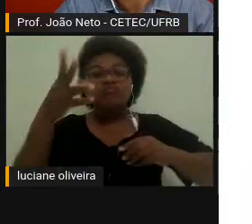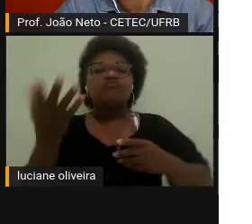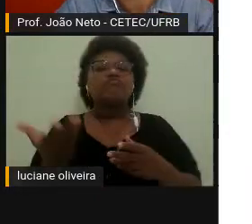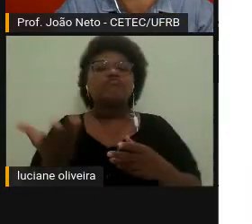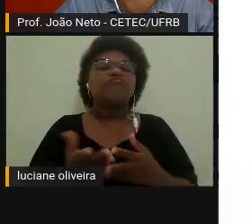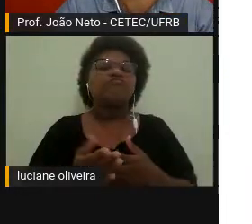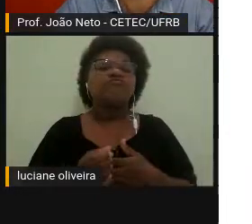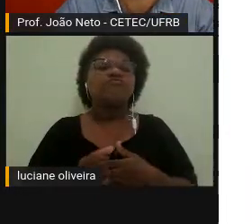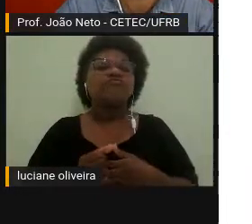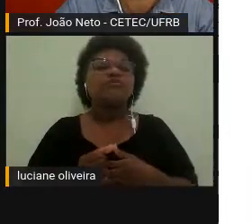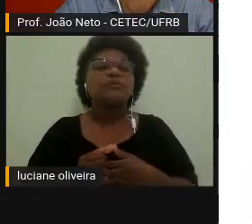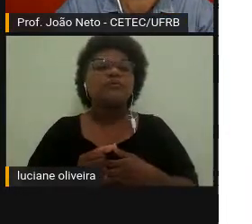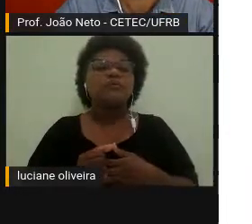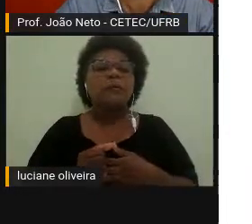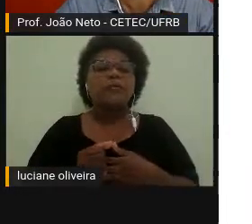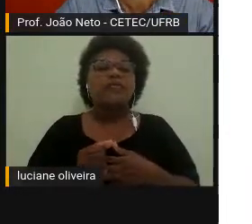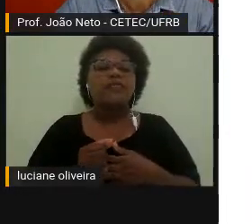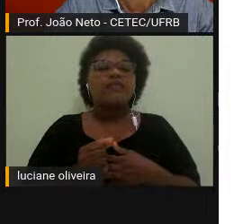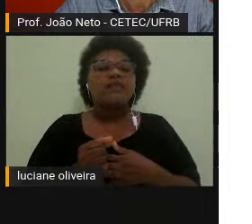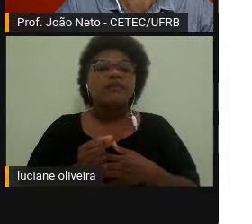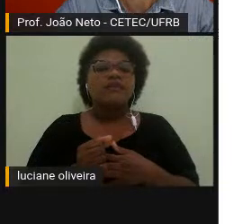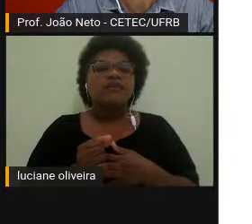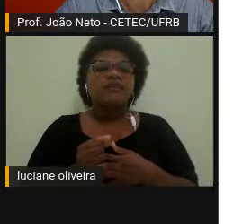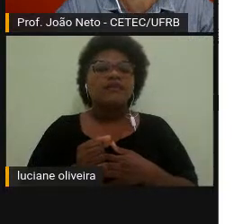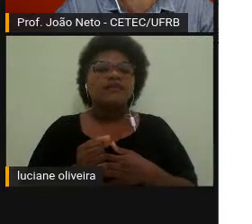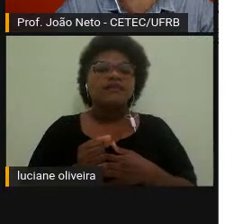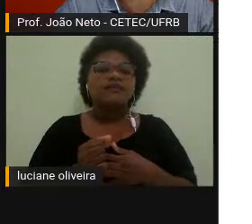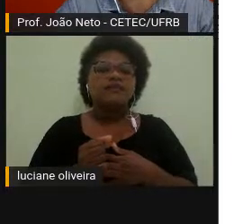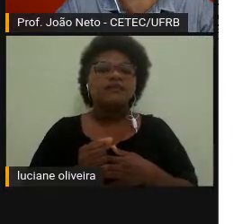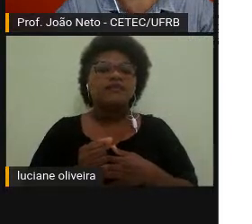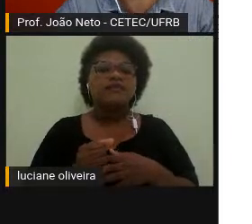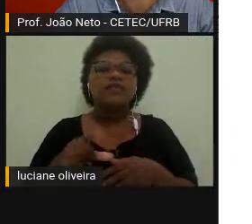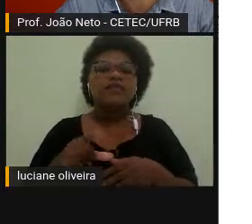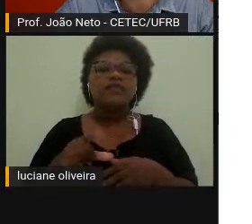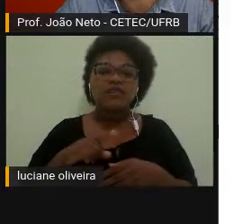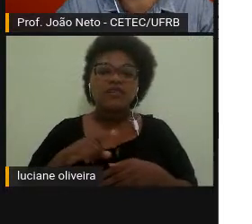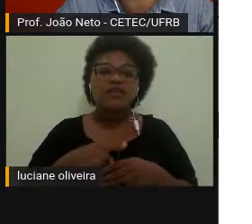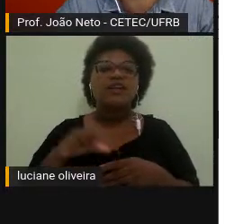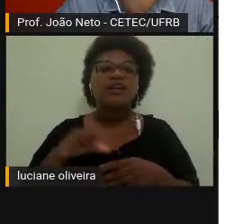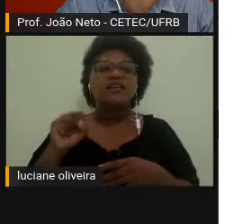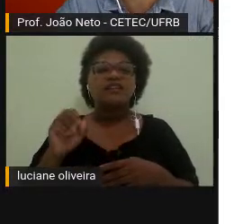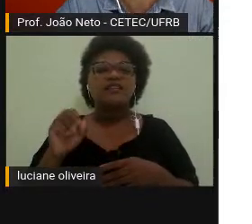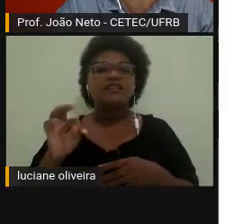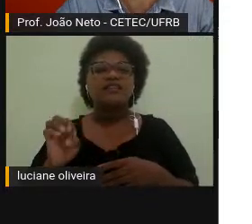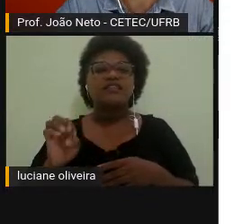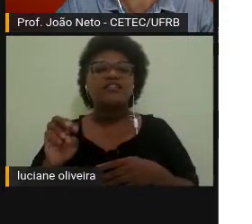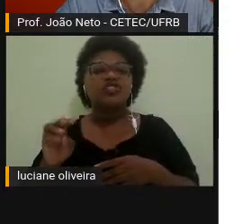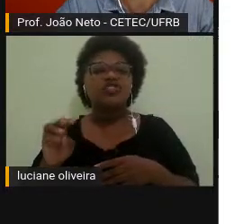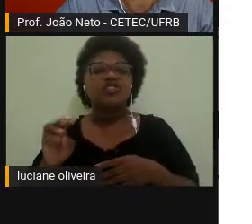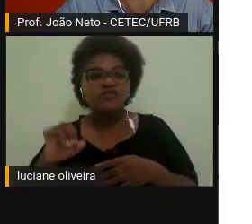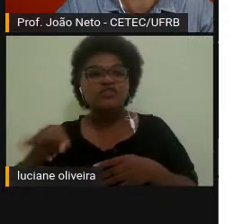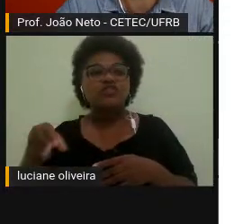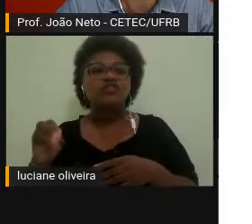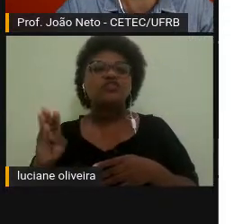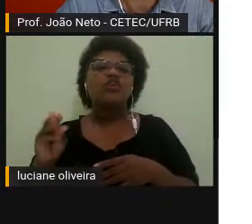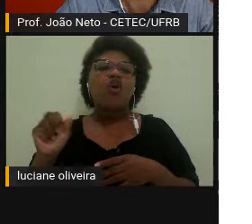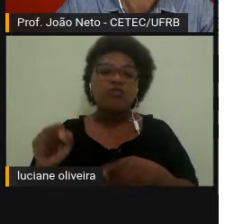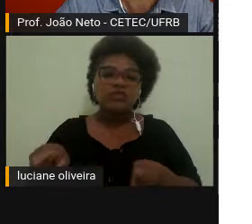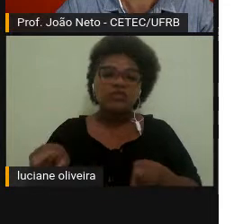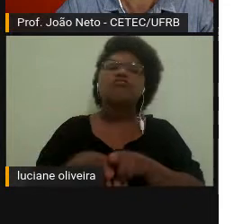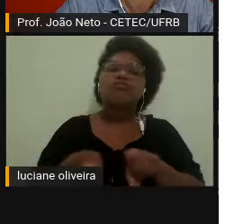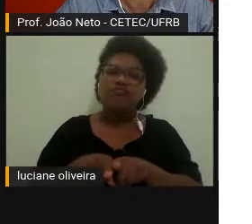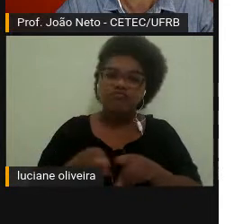em a em volume elevado temos Steve Jobs que também tem essa questão da